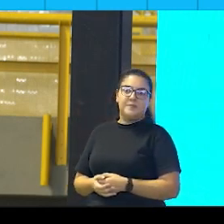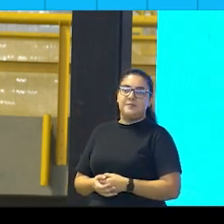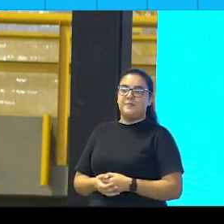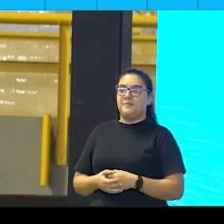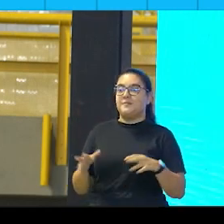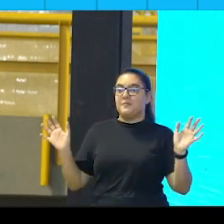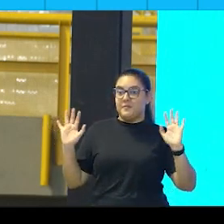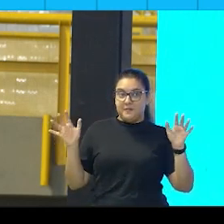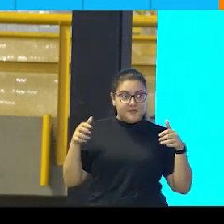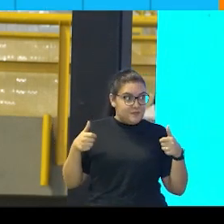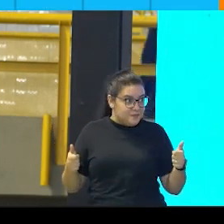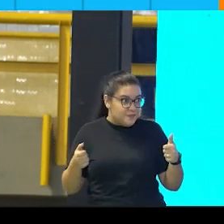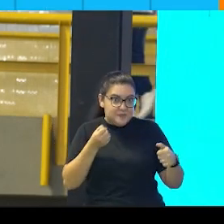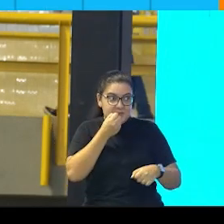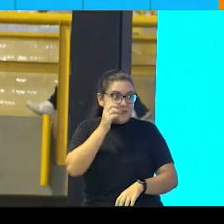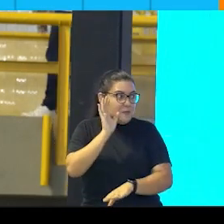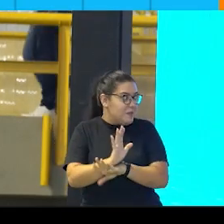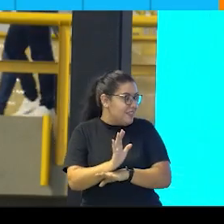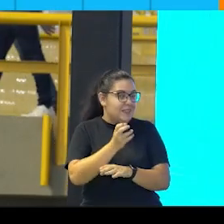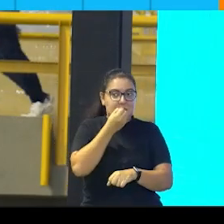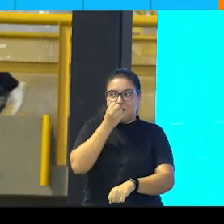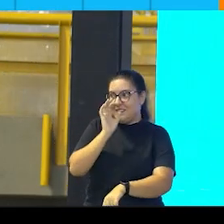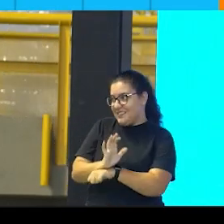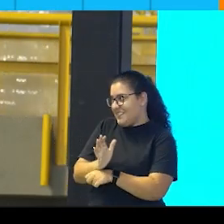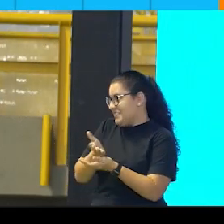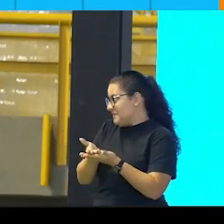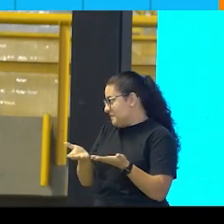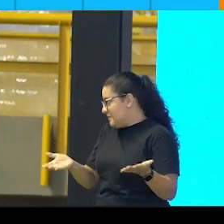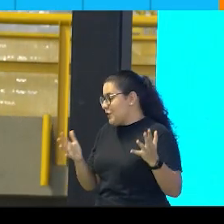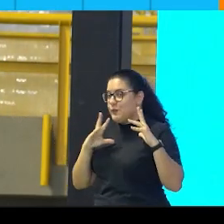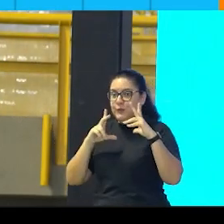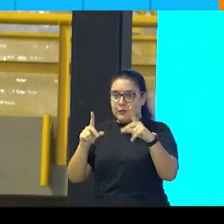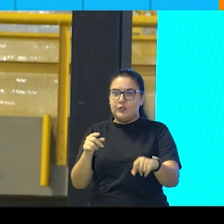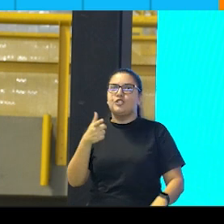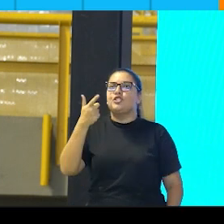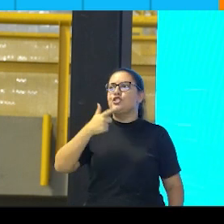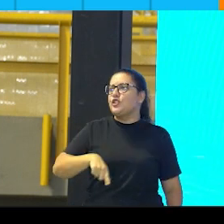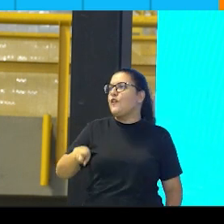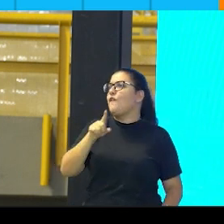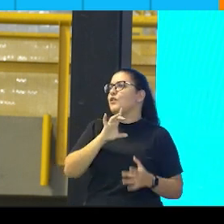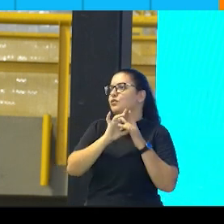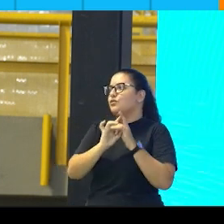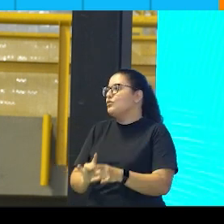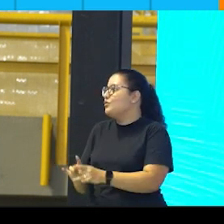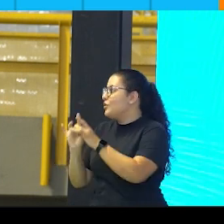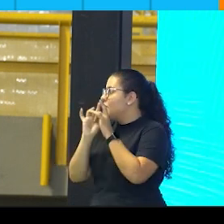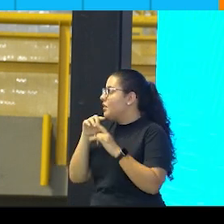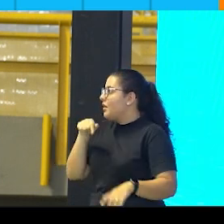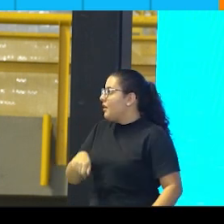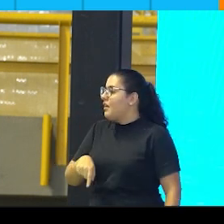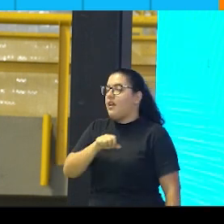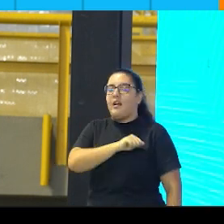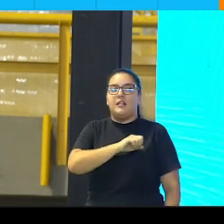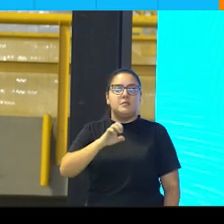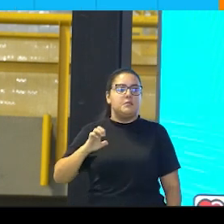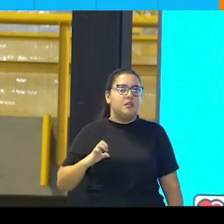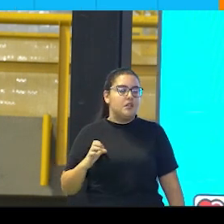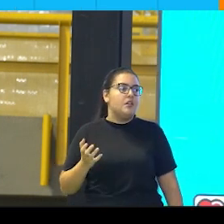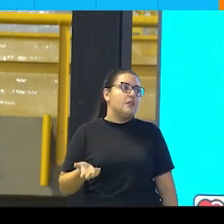Vamos lá, galera. Boa tarde. Mais uma vez juntos, mais uma vez aqui no Academia